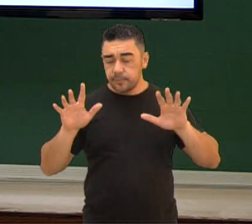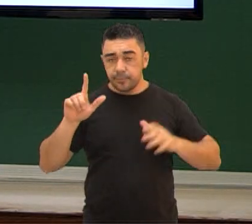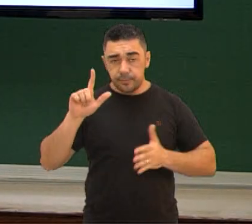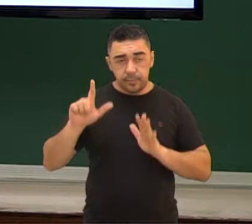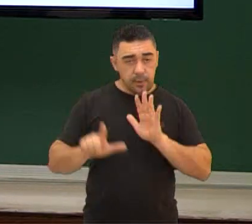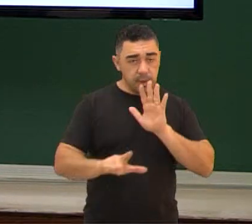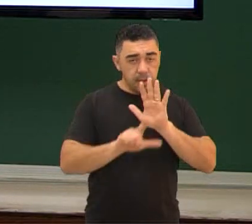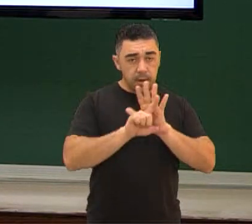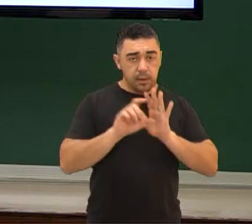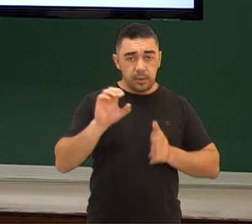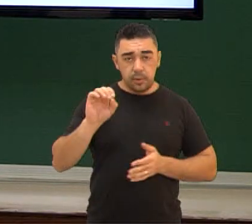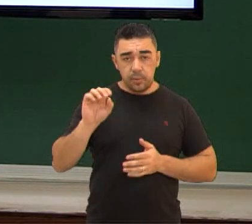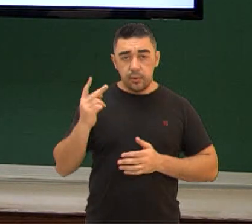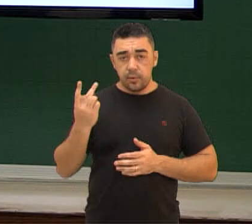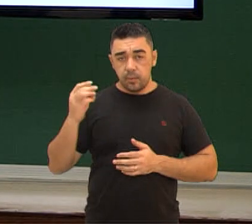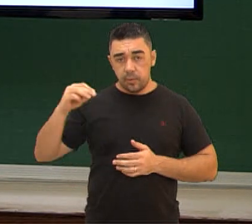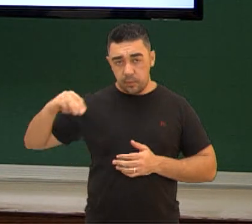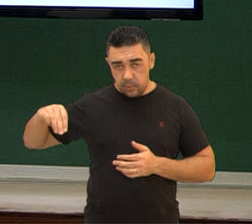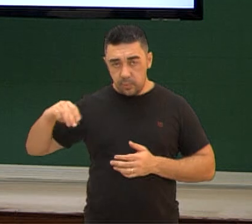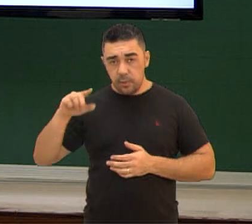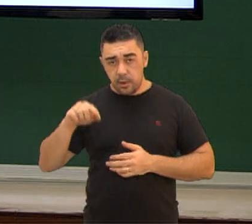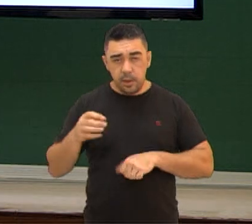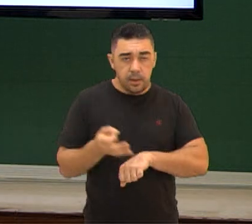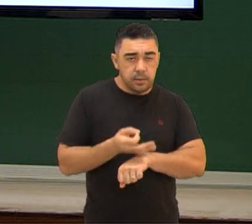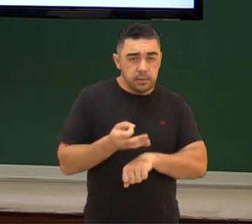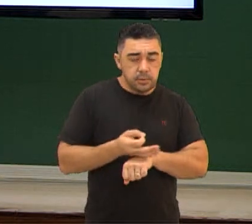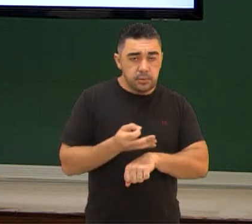Ohm funciona para resistência fixa.